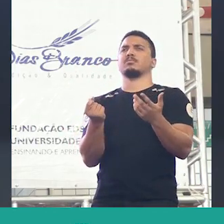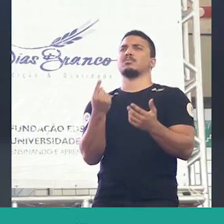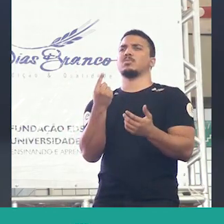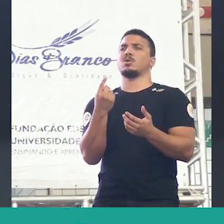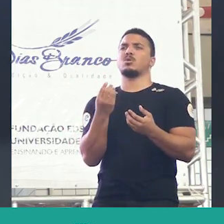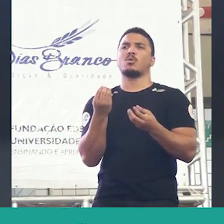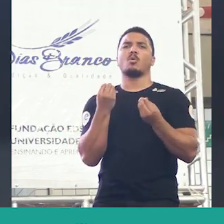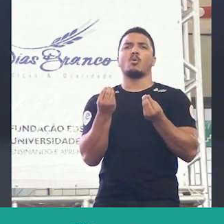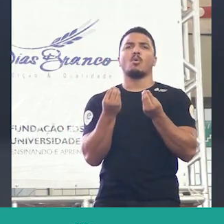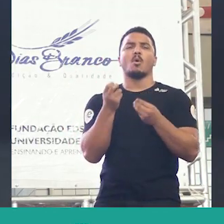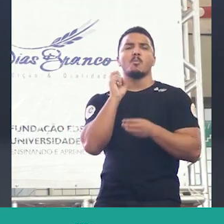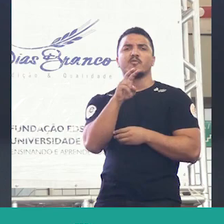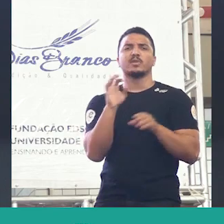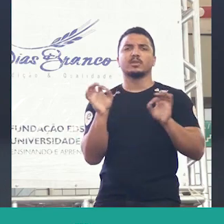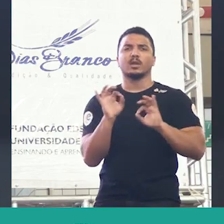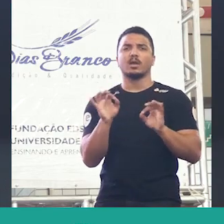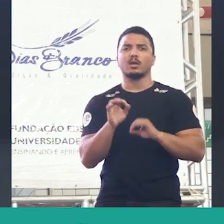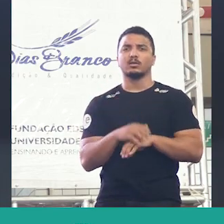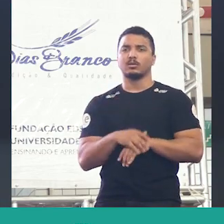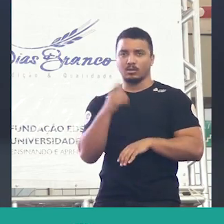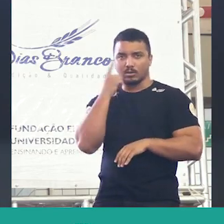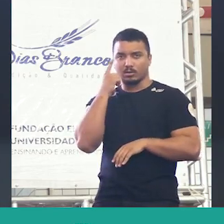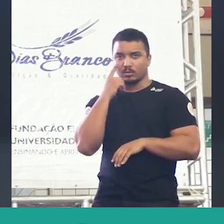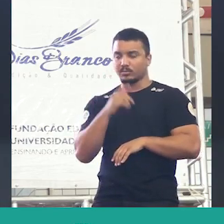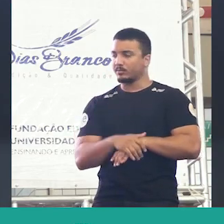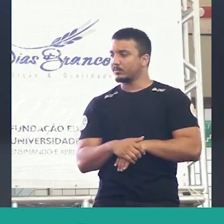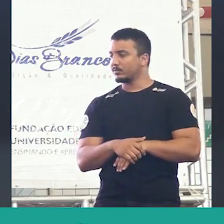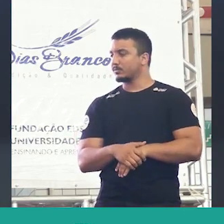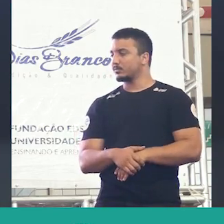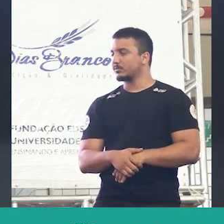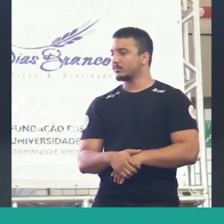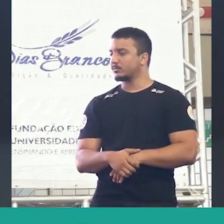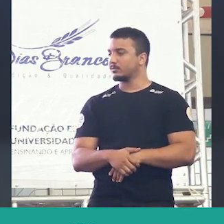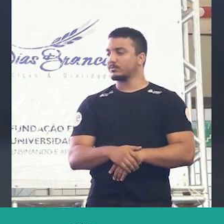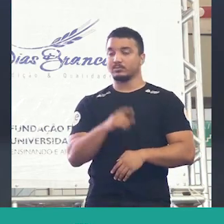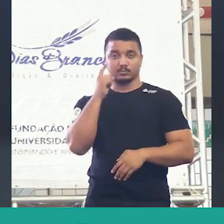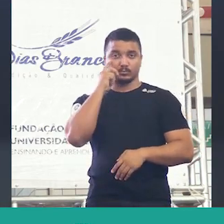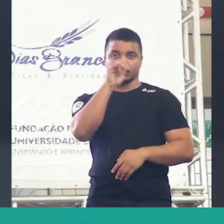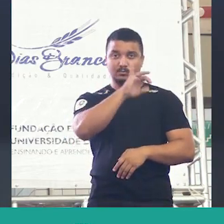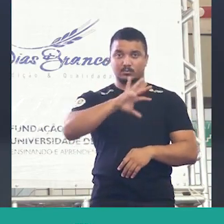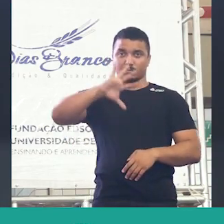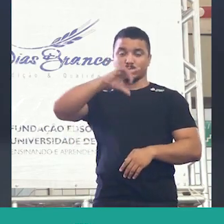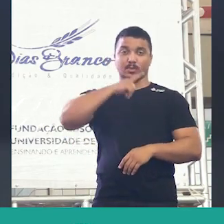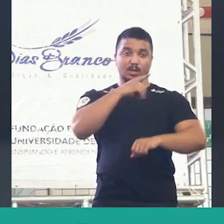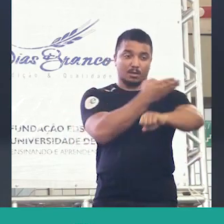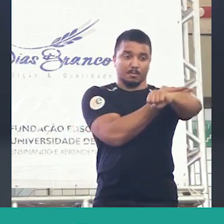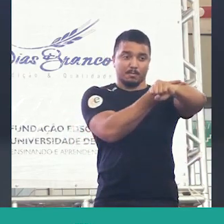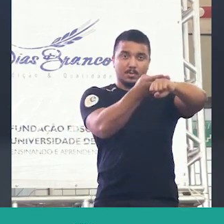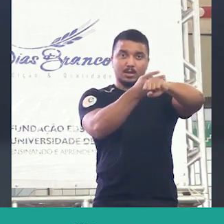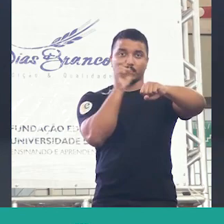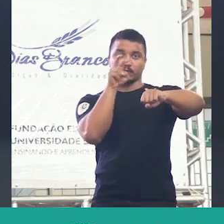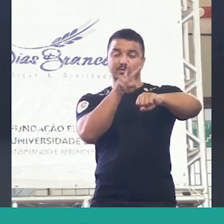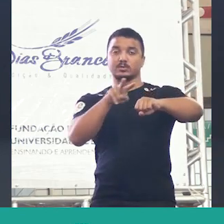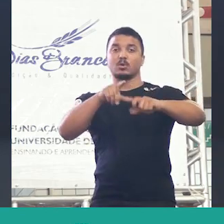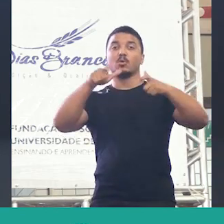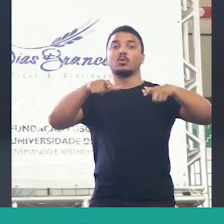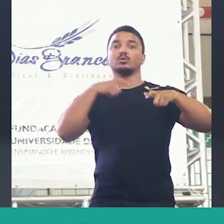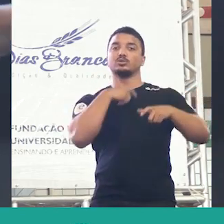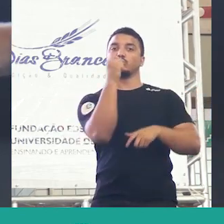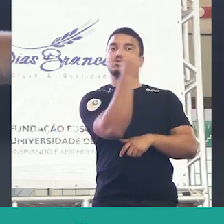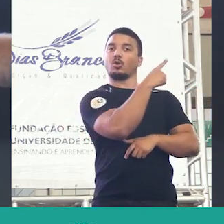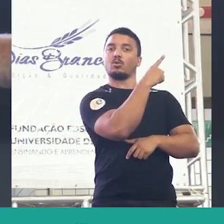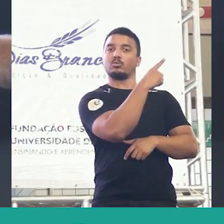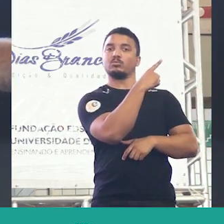Oxe, como é que ela não é visível? Olhem para o desenho aí que está na lousa. Olhe como a parte branca, que é a parte visível, está voltada